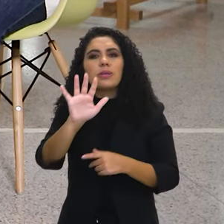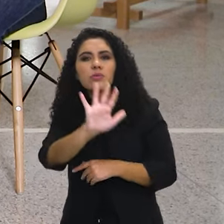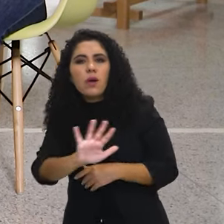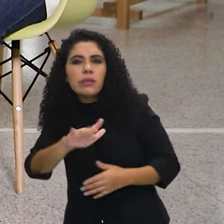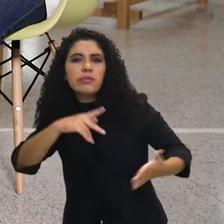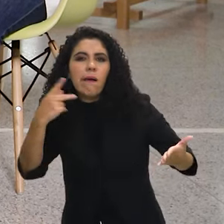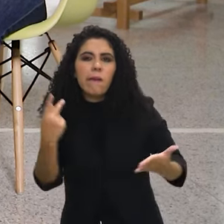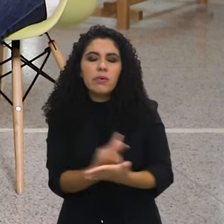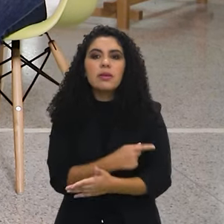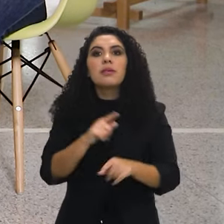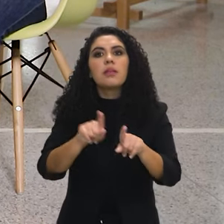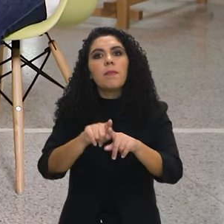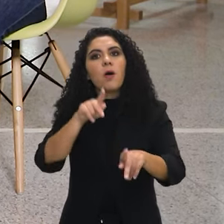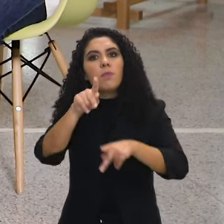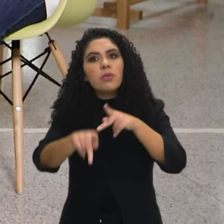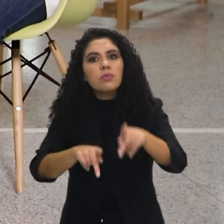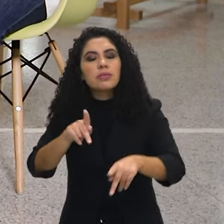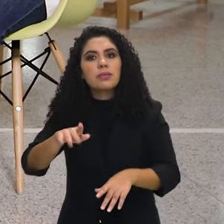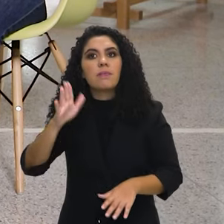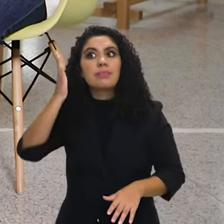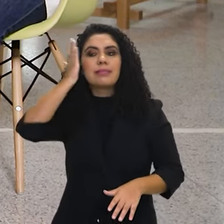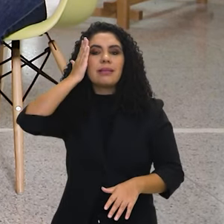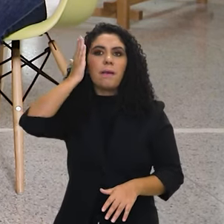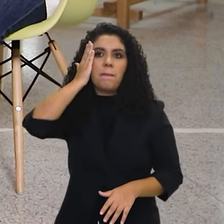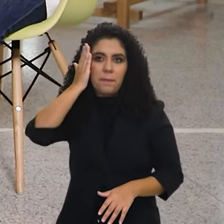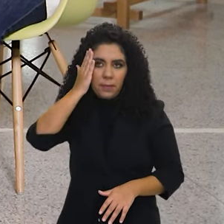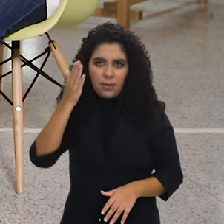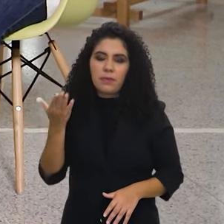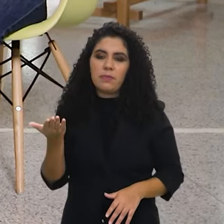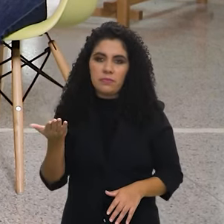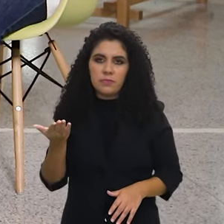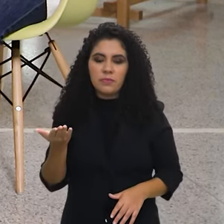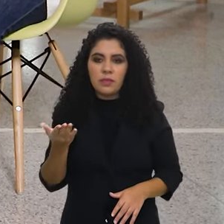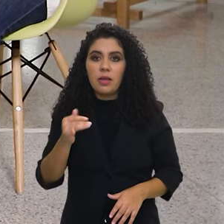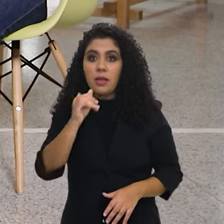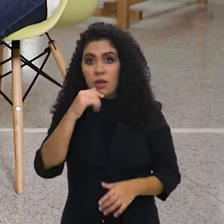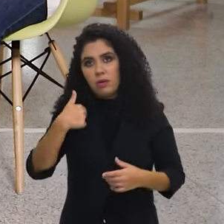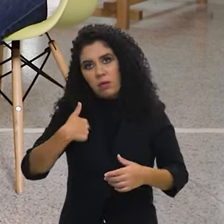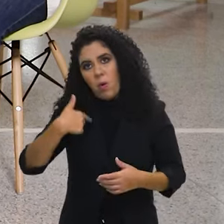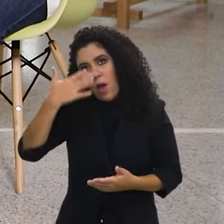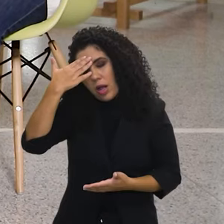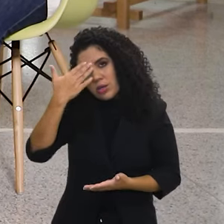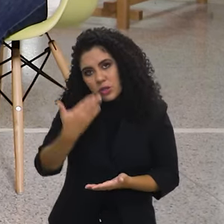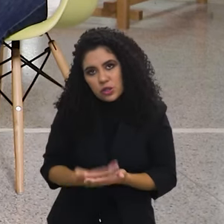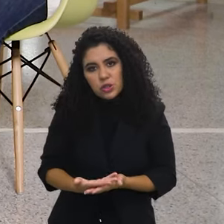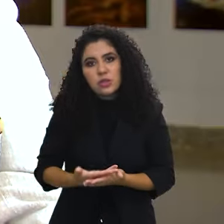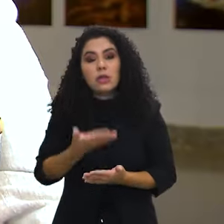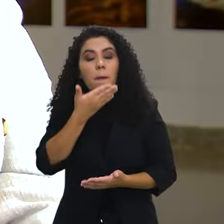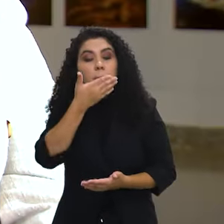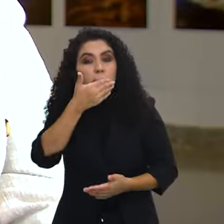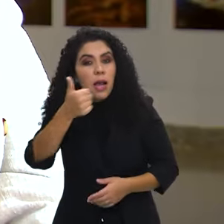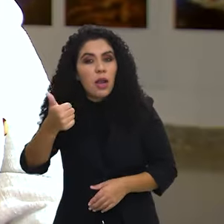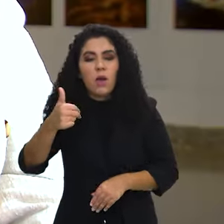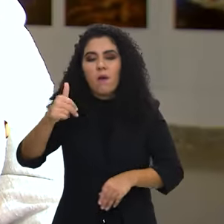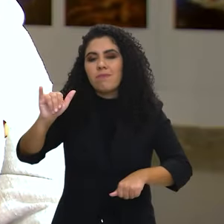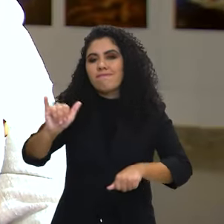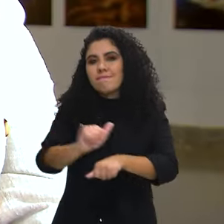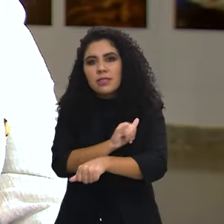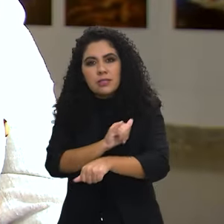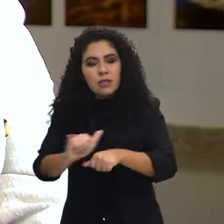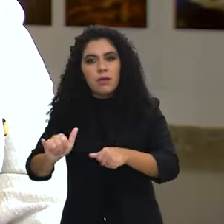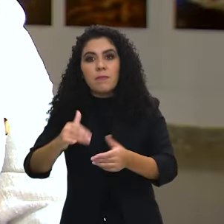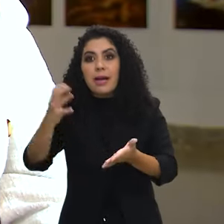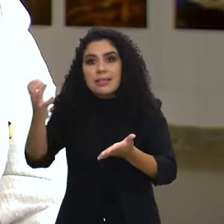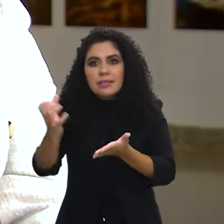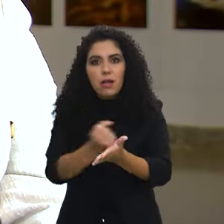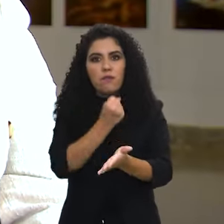né E também para que a população possa ficar sabendo porque eu acredito que o melhor mecanismo